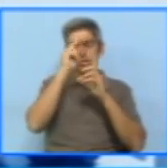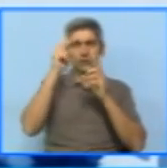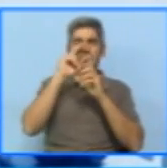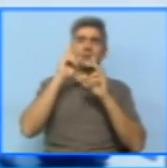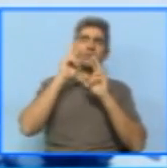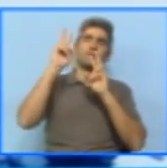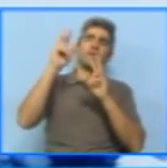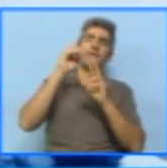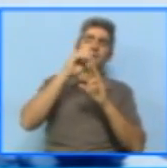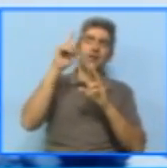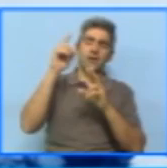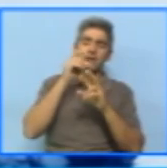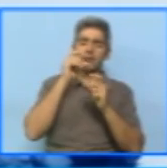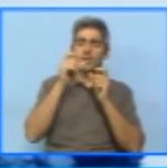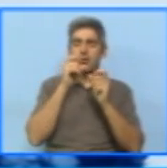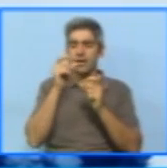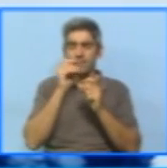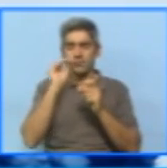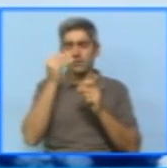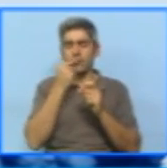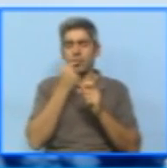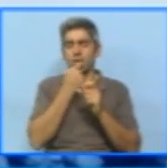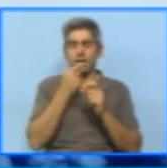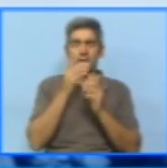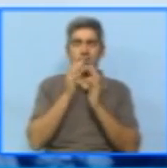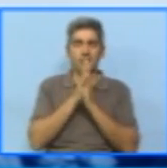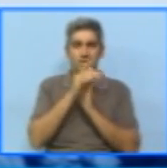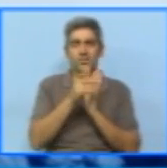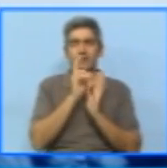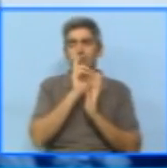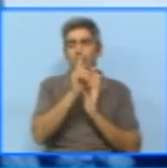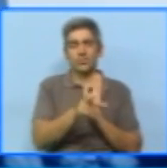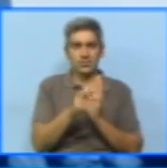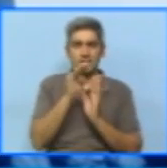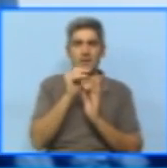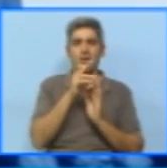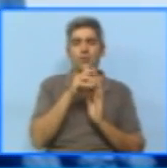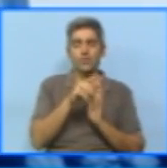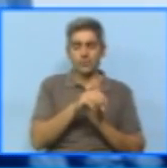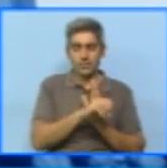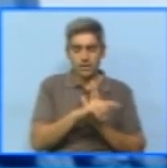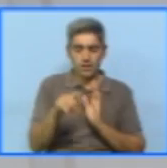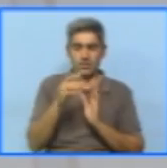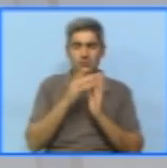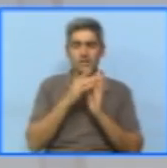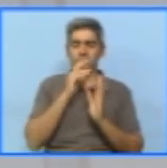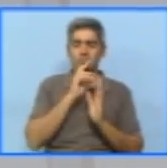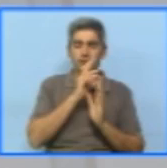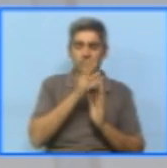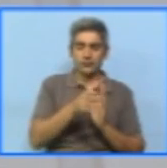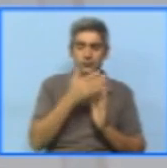põe estas palavras na boca de Deus, respondendo a Salomão. E Deus é posto a dizer-lhe, já que não